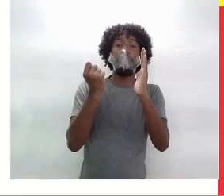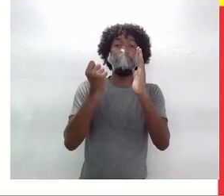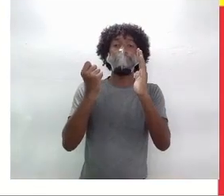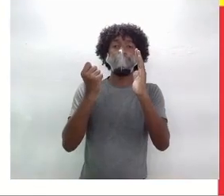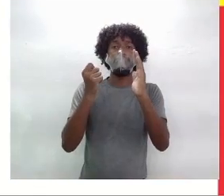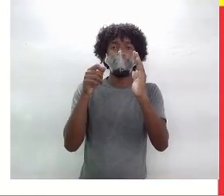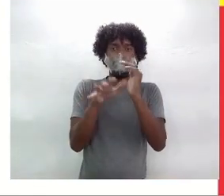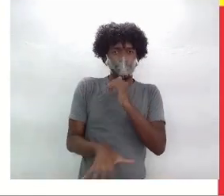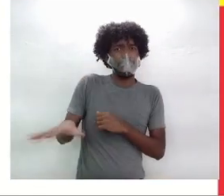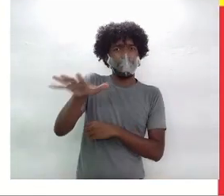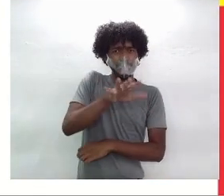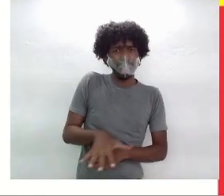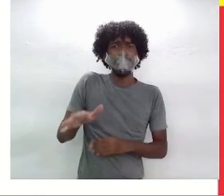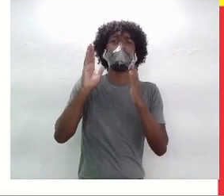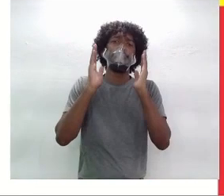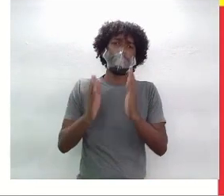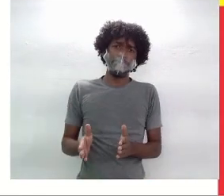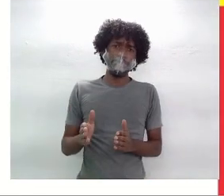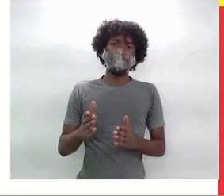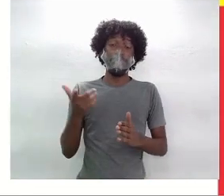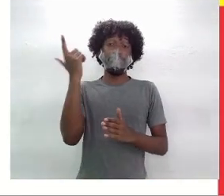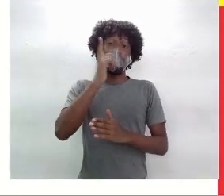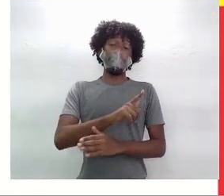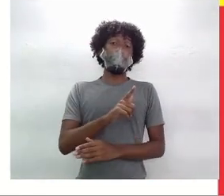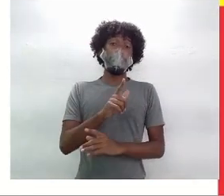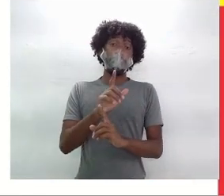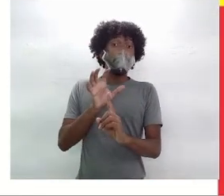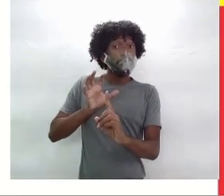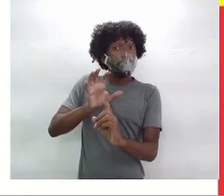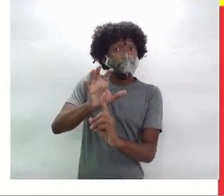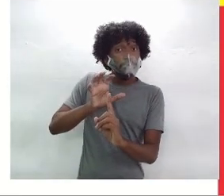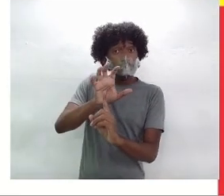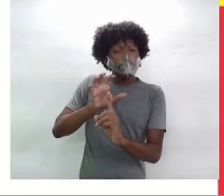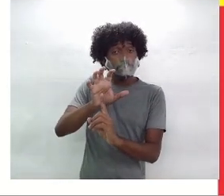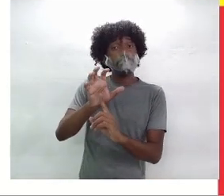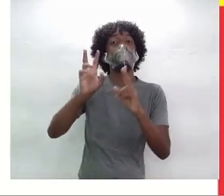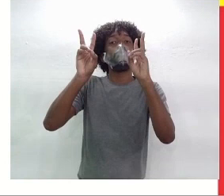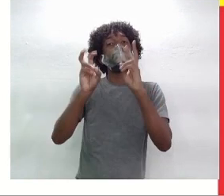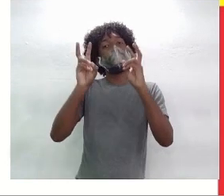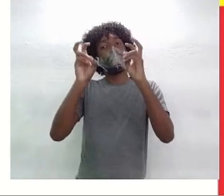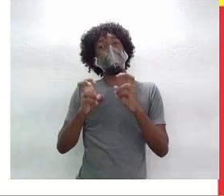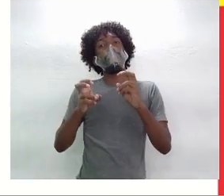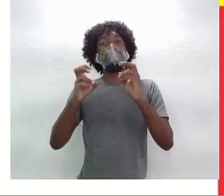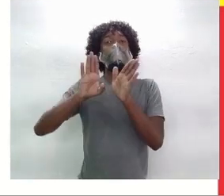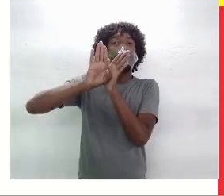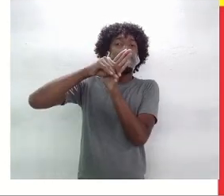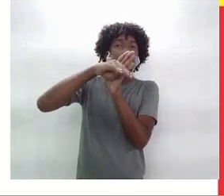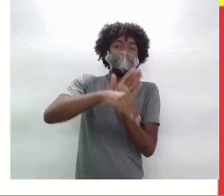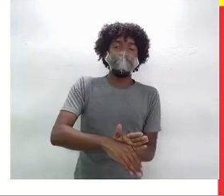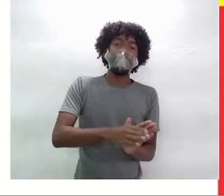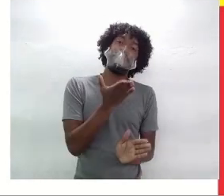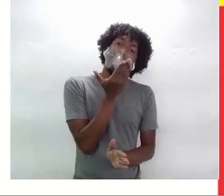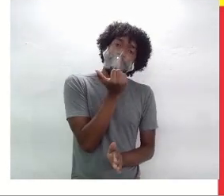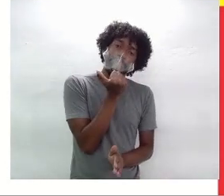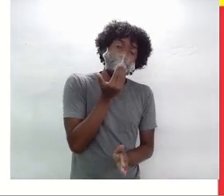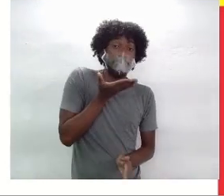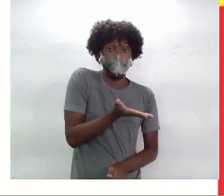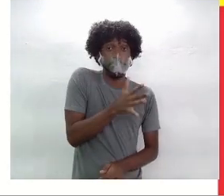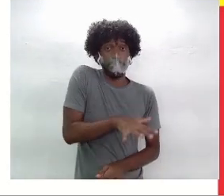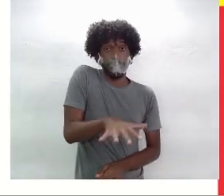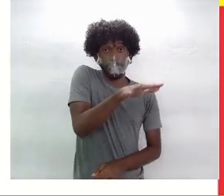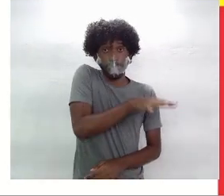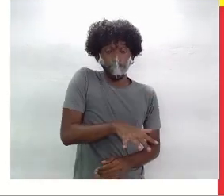ambientais também interferem na questão da crise da alimentação. Ou